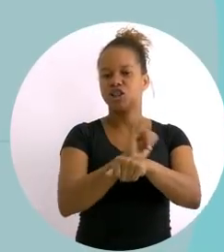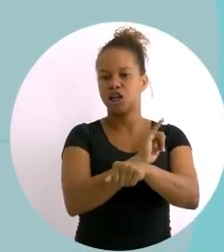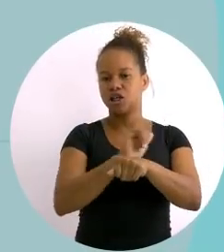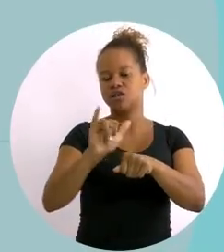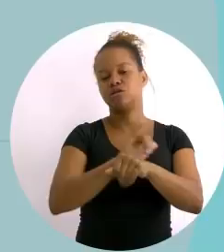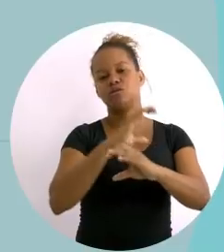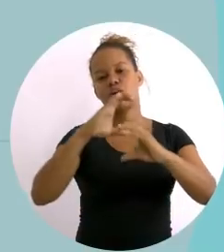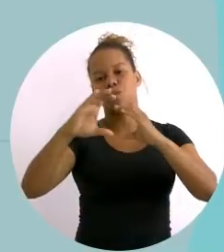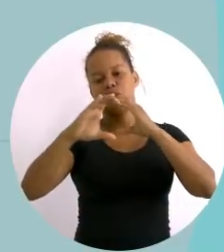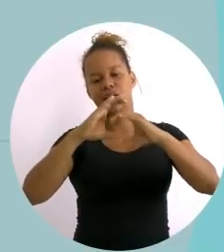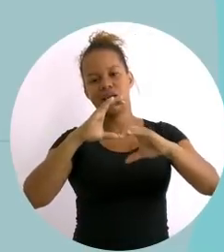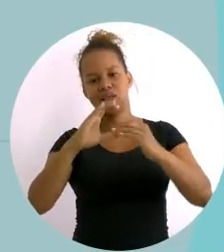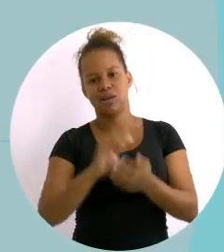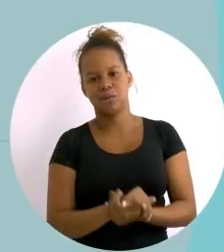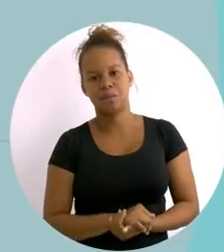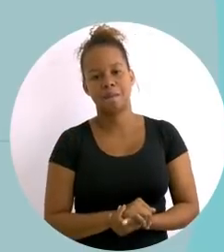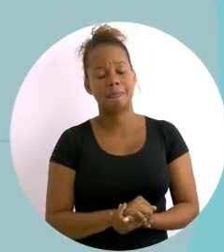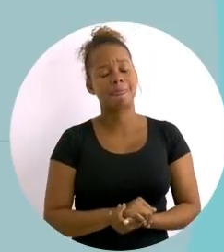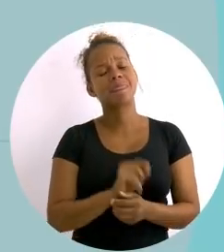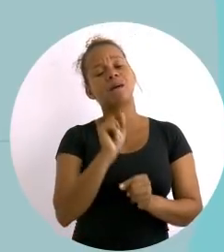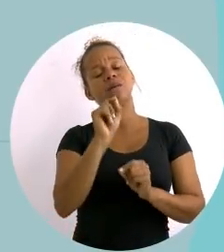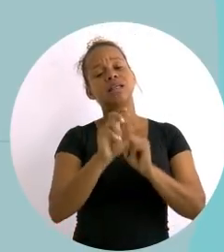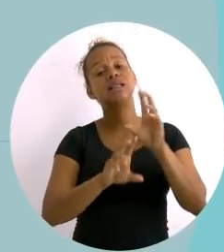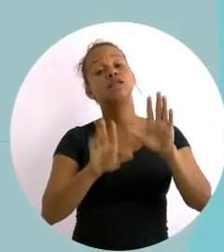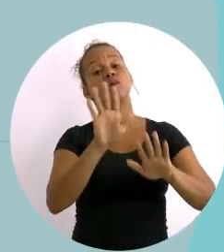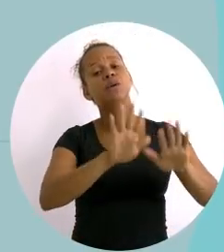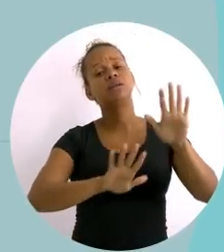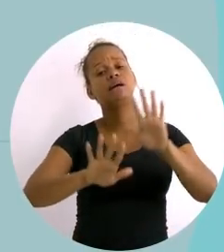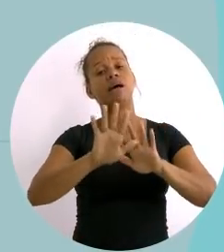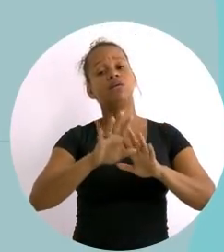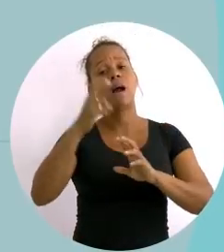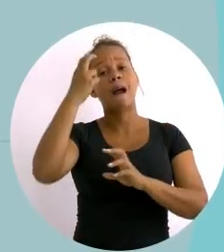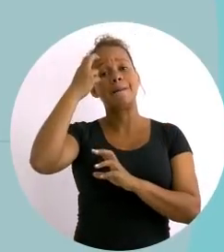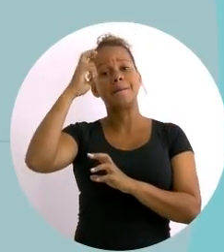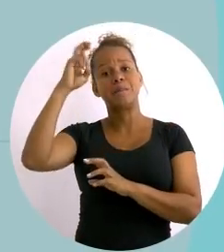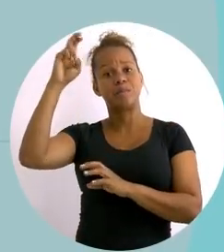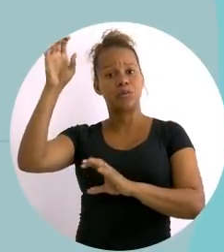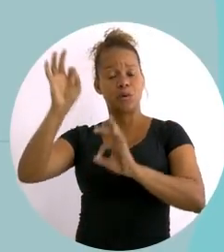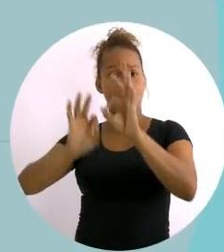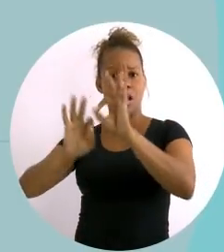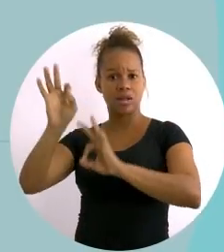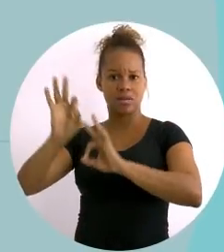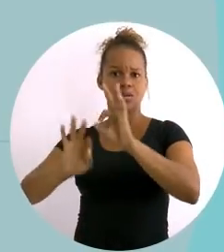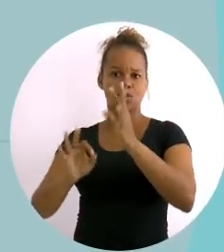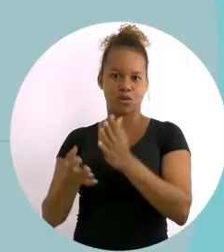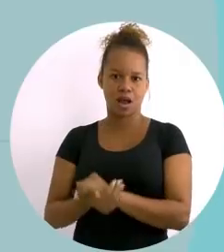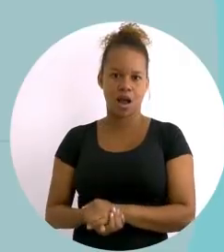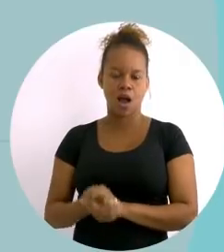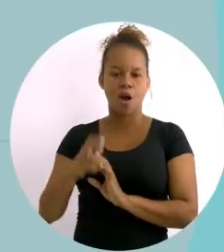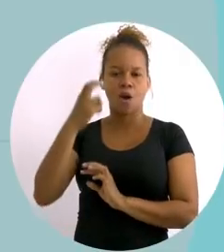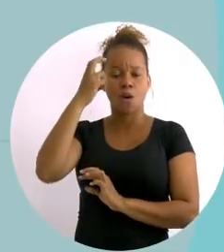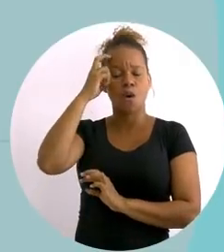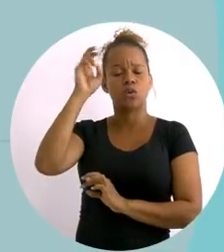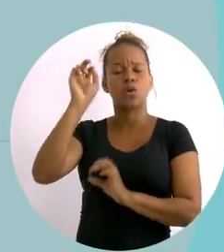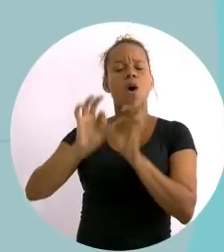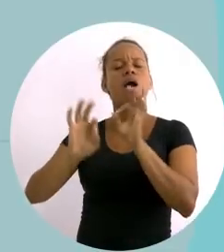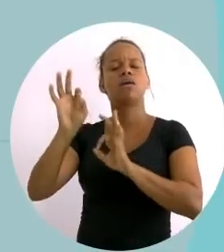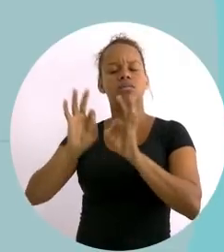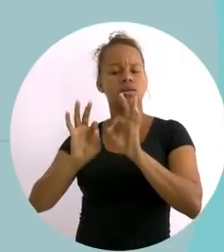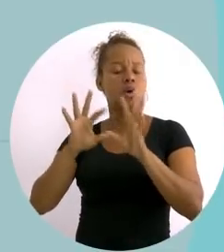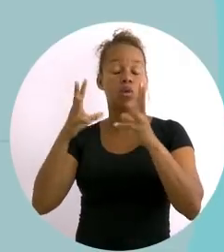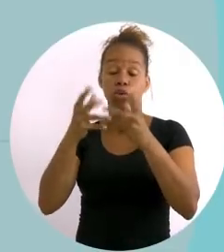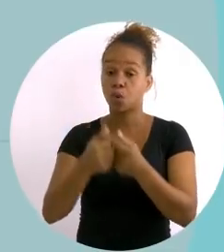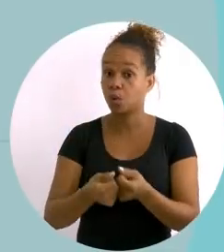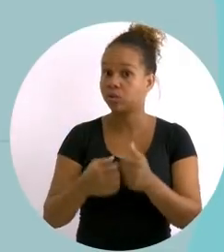de comunicação. Um desses cuidados diz respeito à cultura organizacional. Cultura organizacional, toda